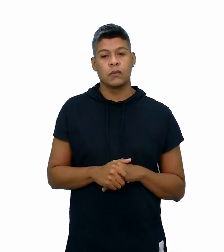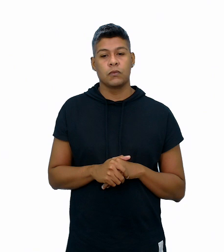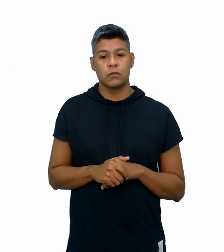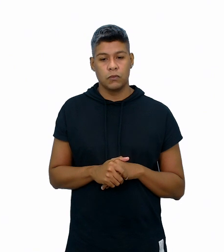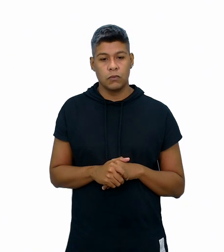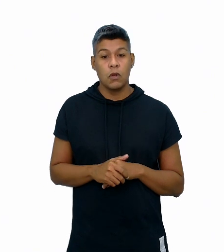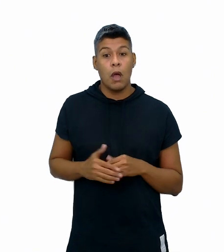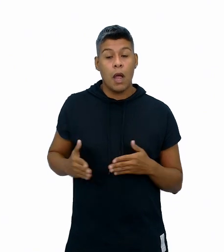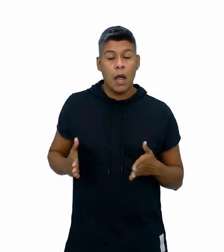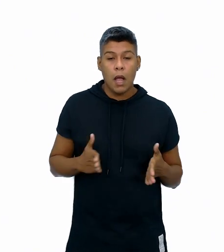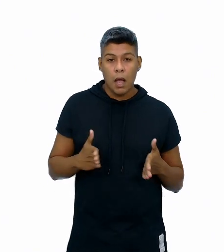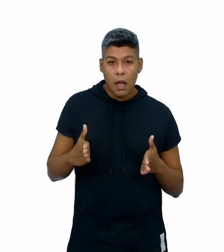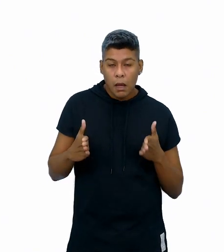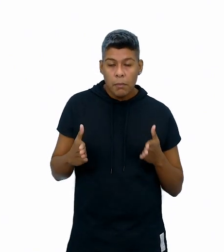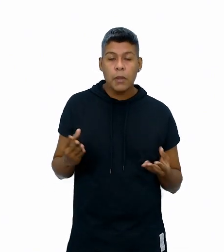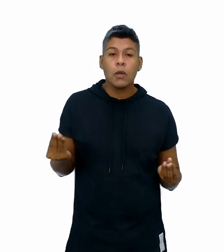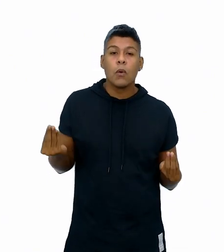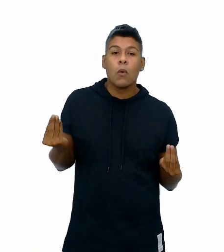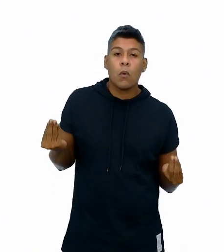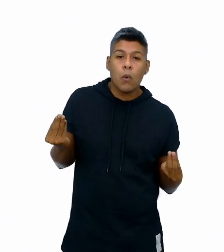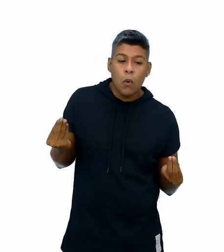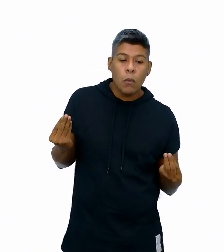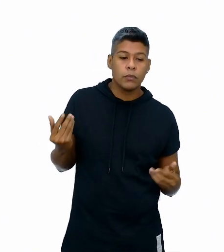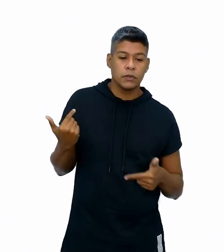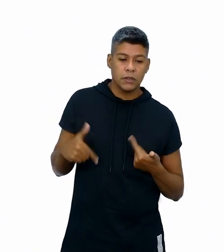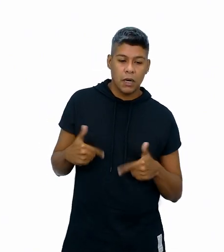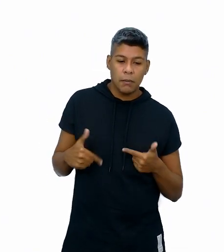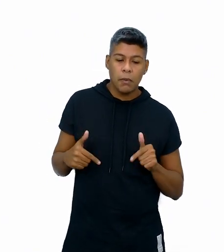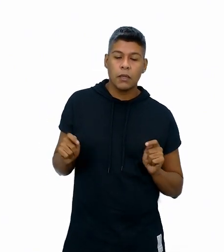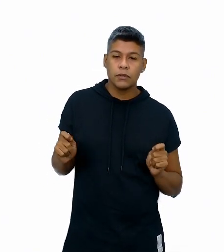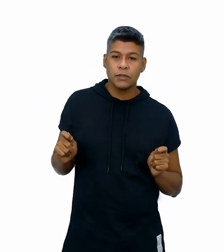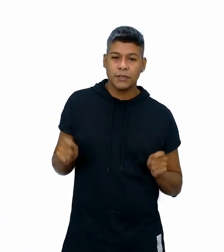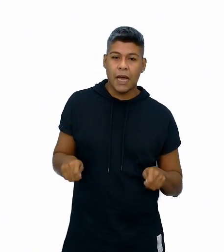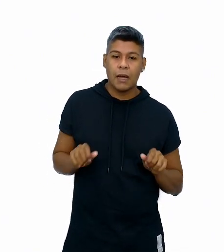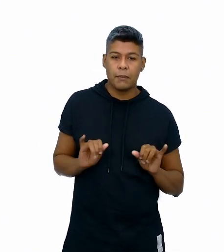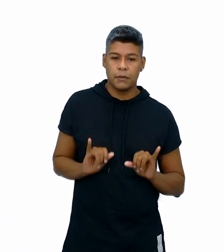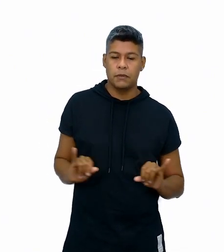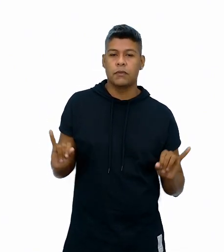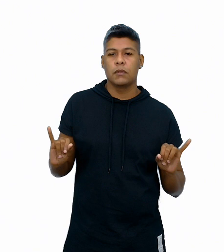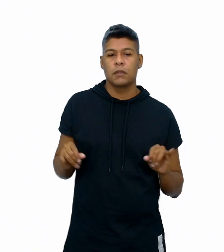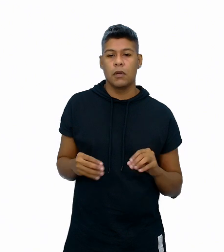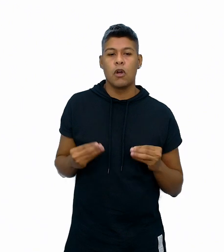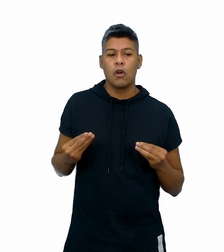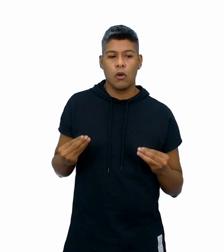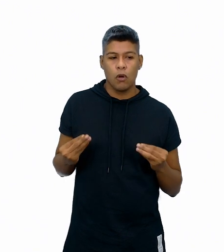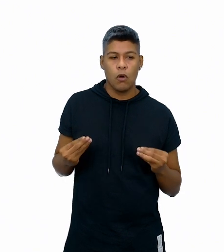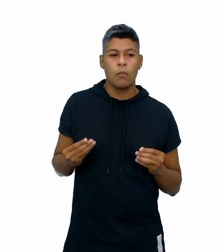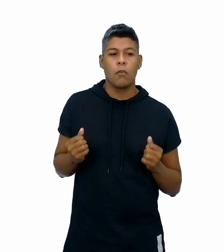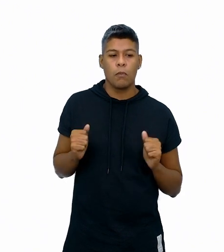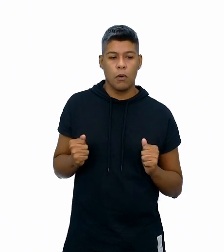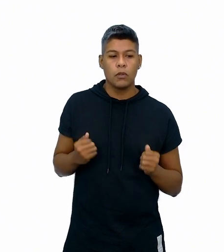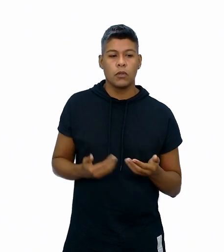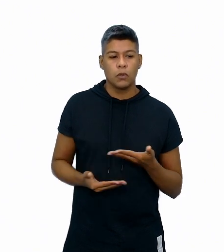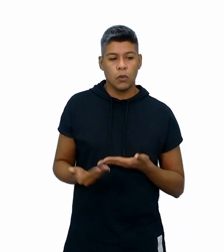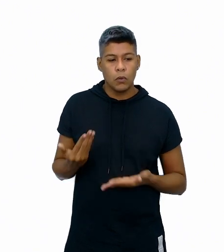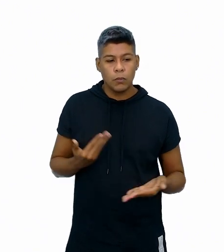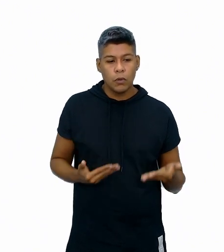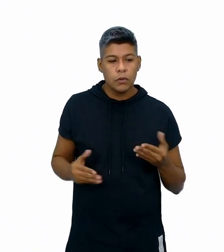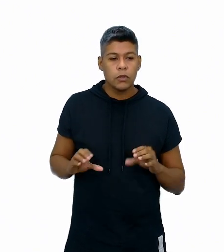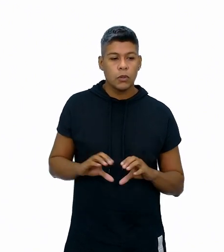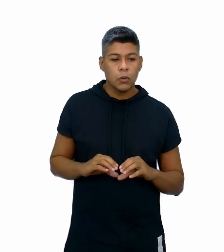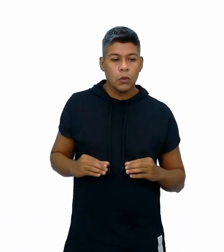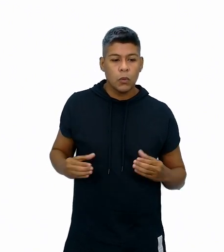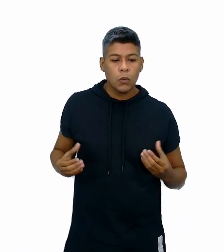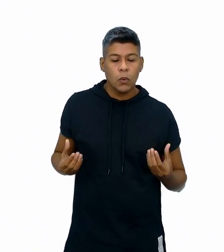os caminhos pelos quais esse trabalho pode ser divulgado, como vocês podem compartilhar com a